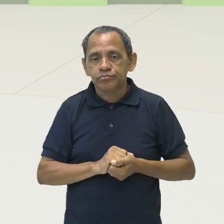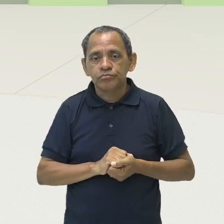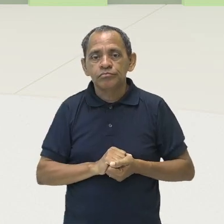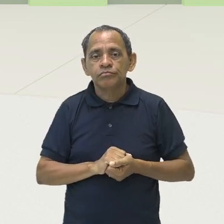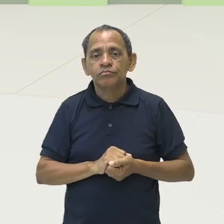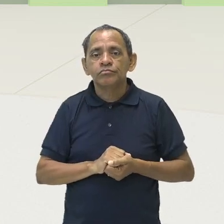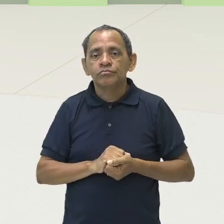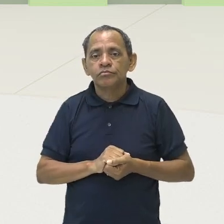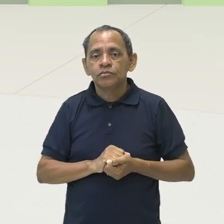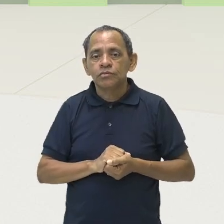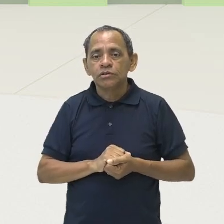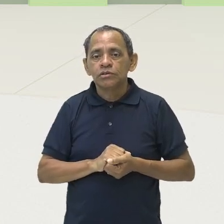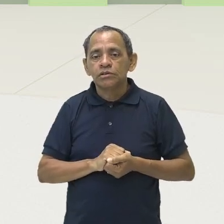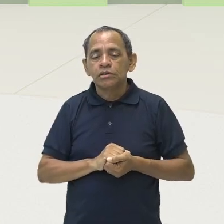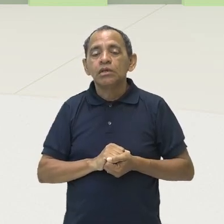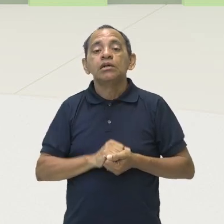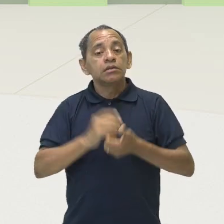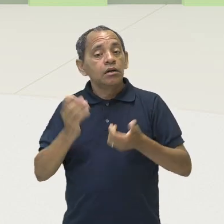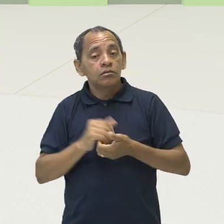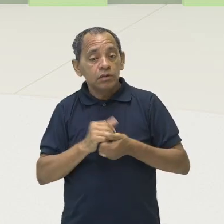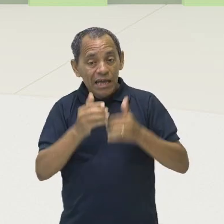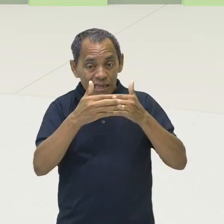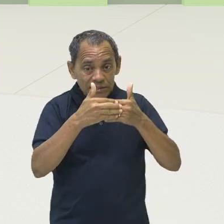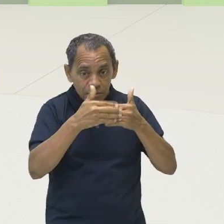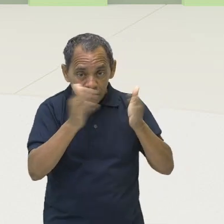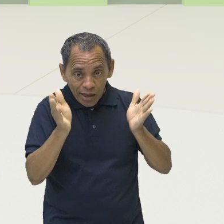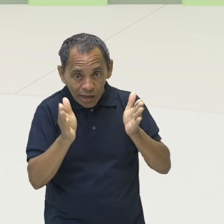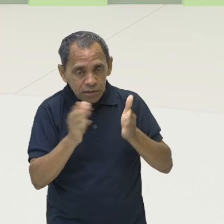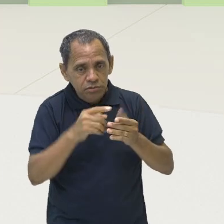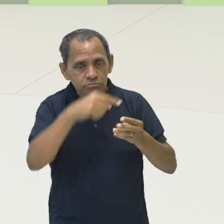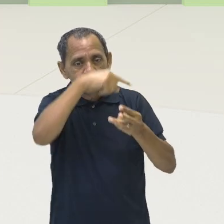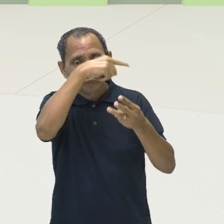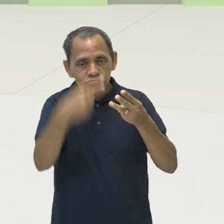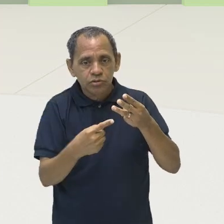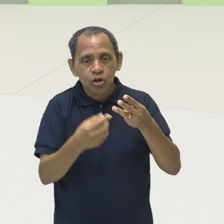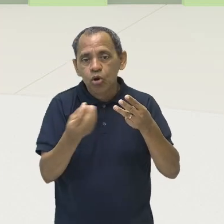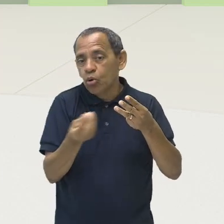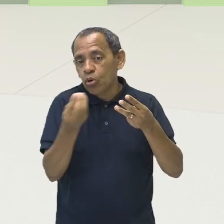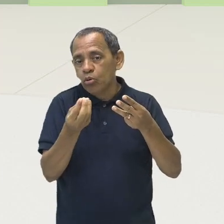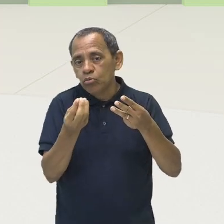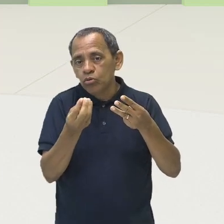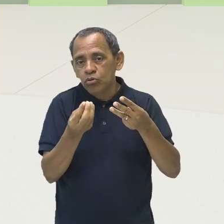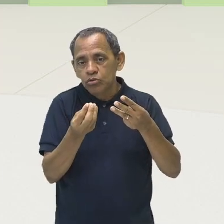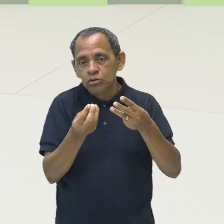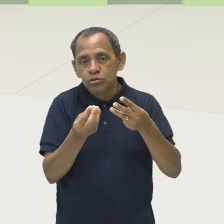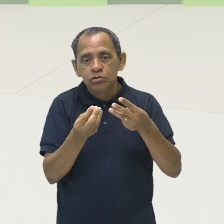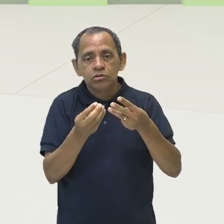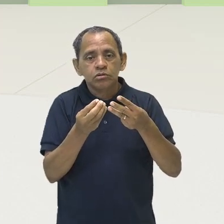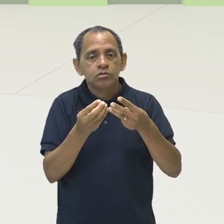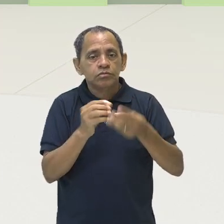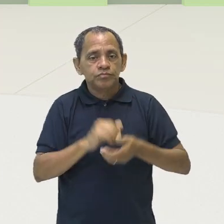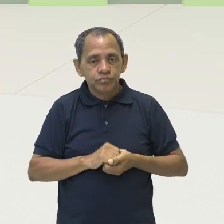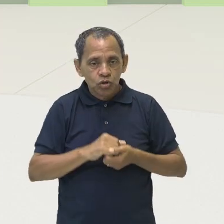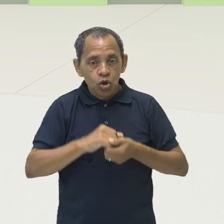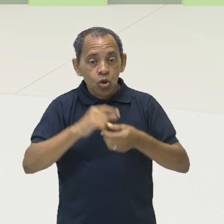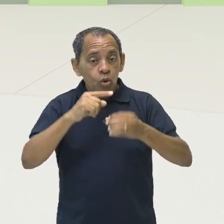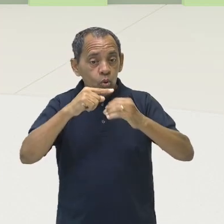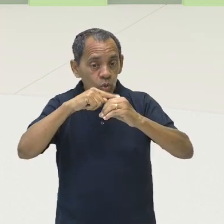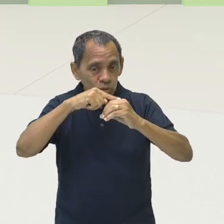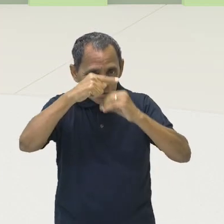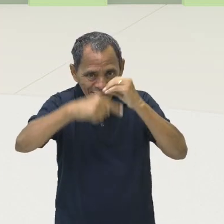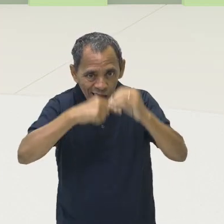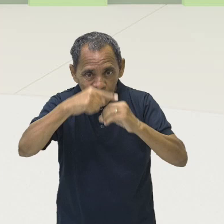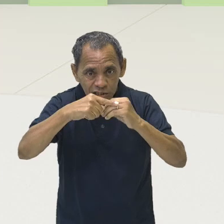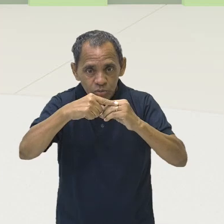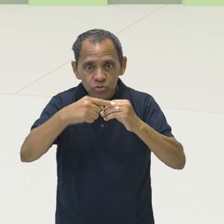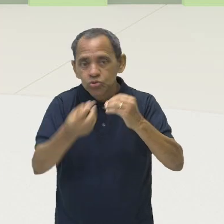cadeias abertas. As cadeias abertas são classificadas de 3 maneiras. Primeira maneira é quanto à disposição dos átomos. Quando